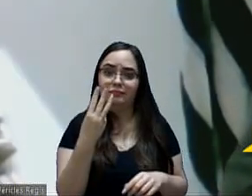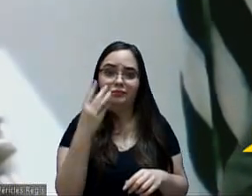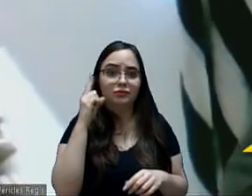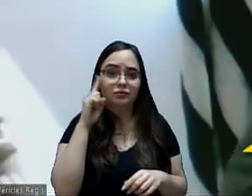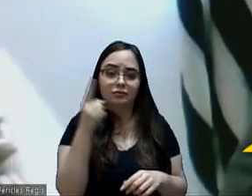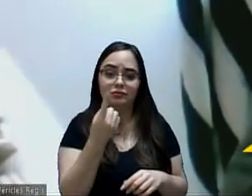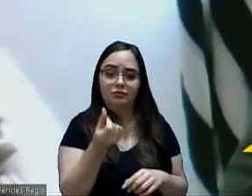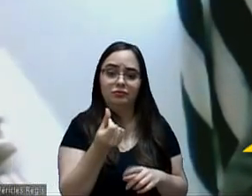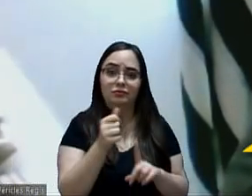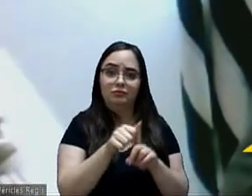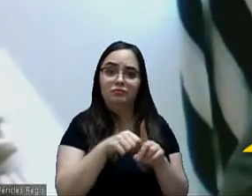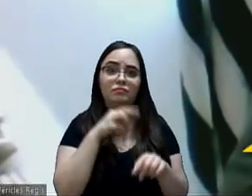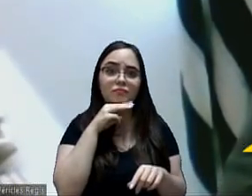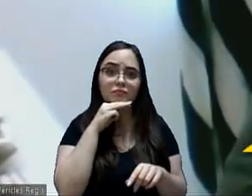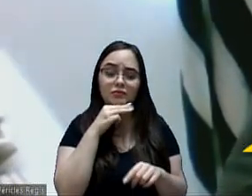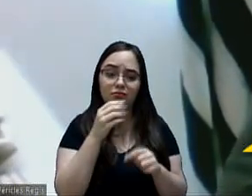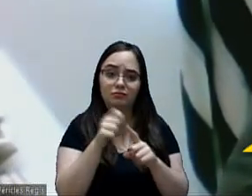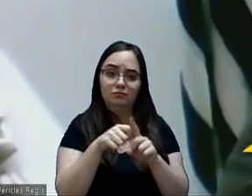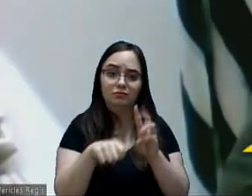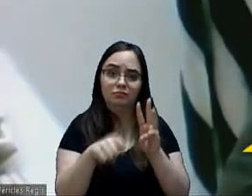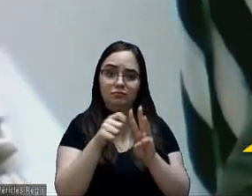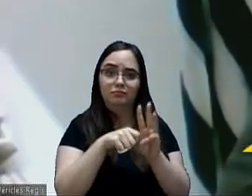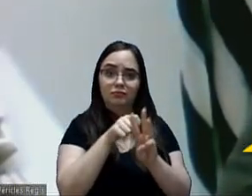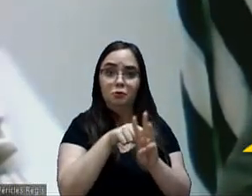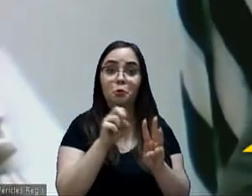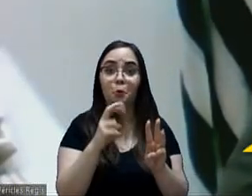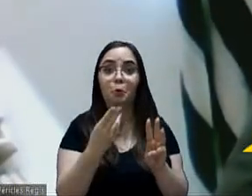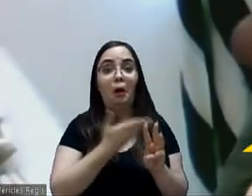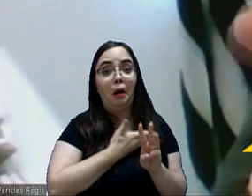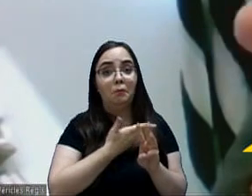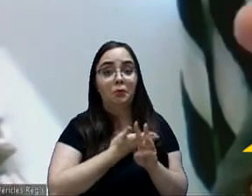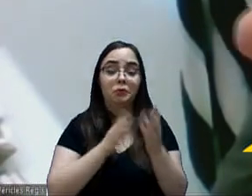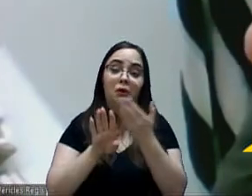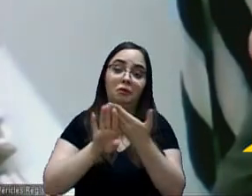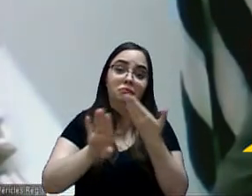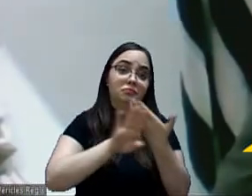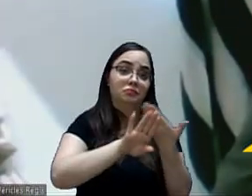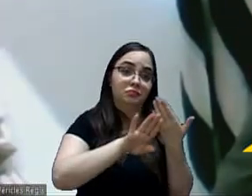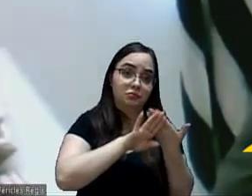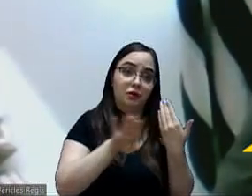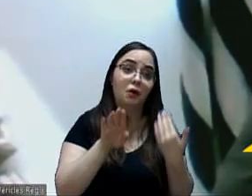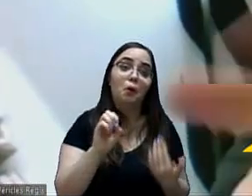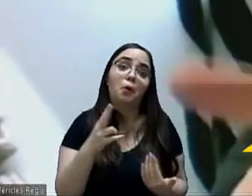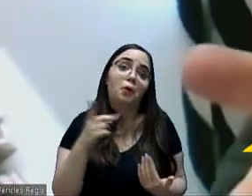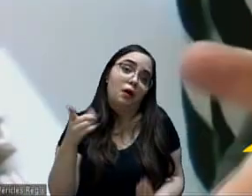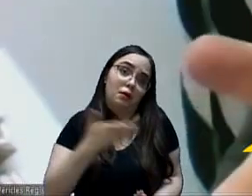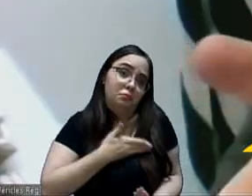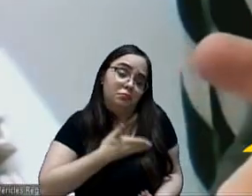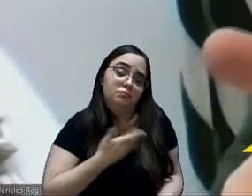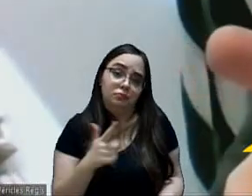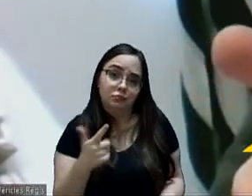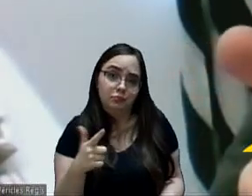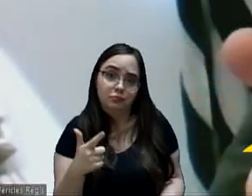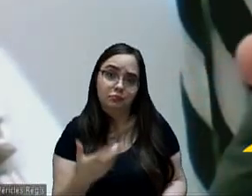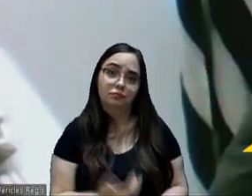dia 16 do mês 3, ou os amigos dele se afastaram ou ele não tinha amigo.